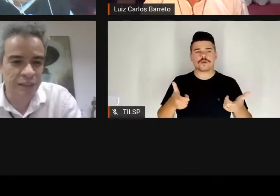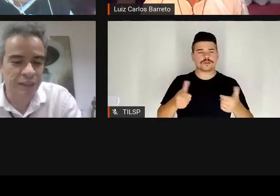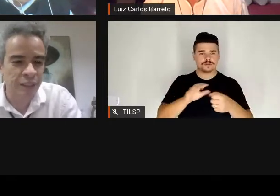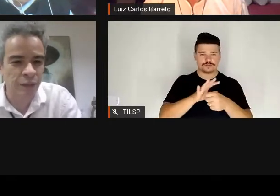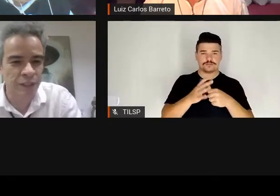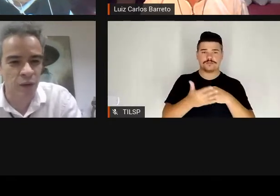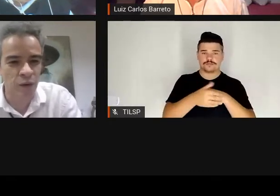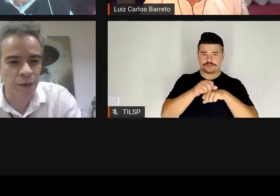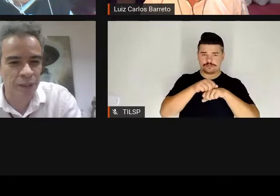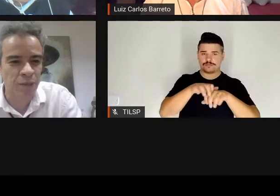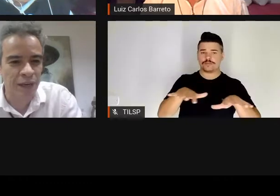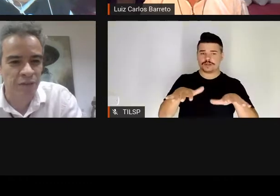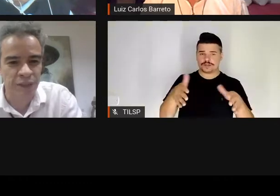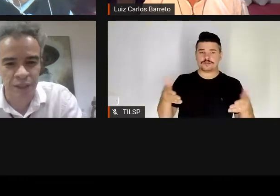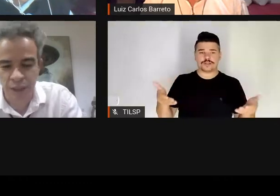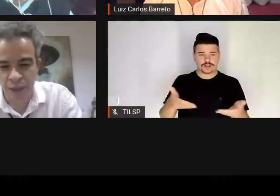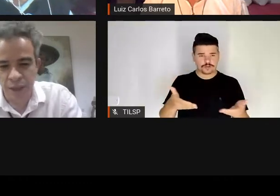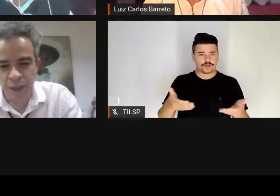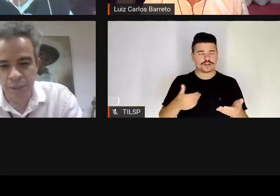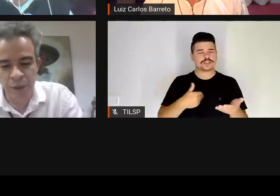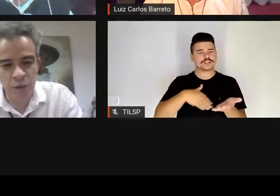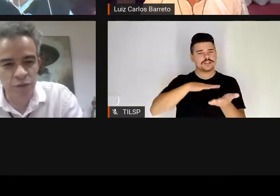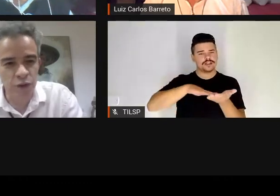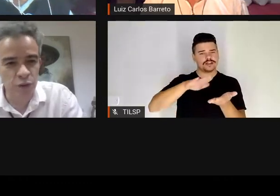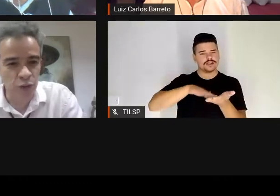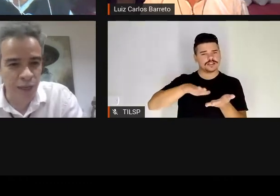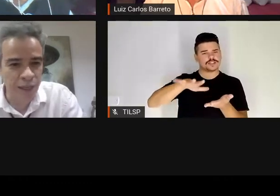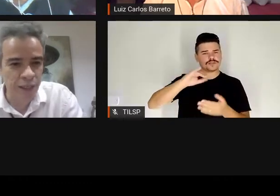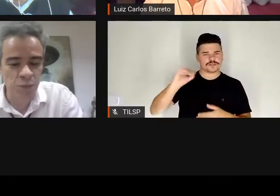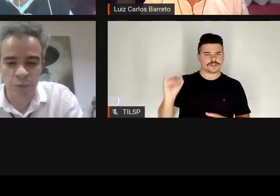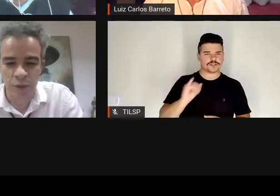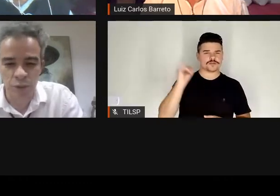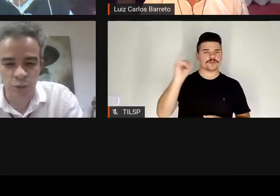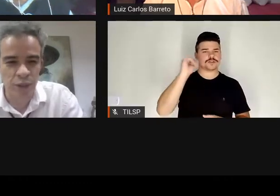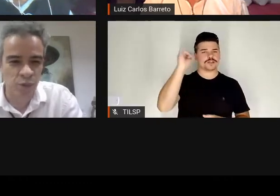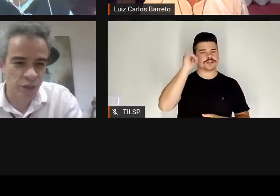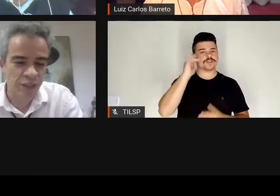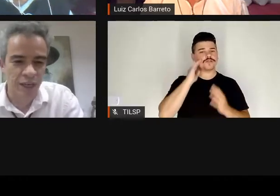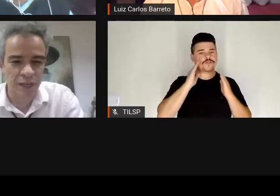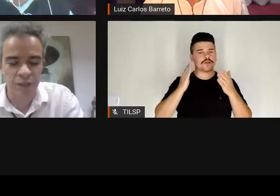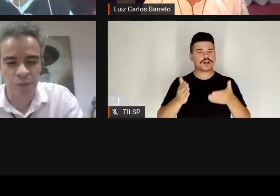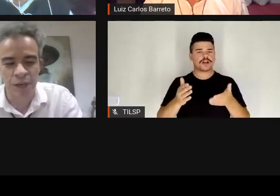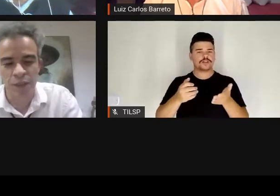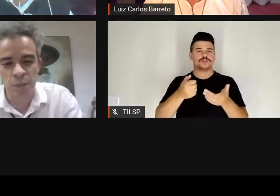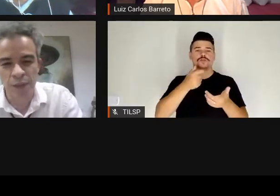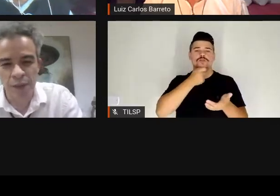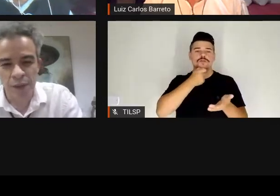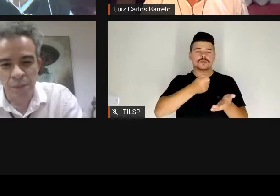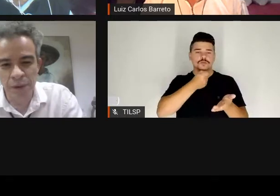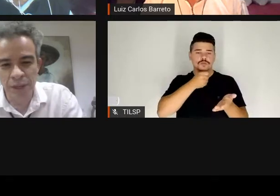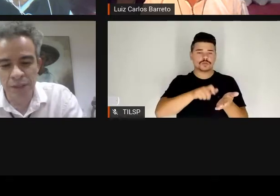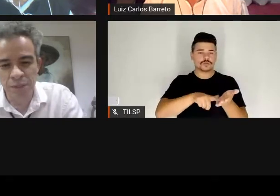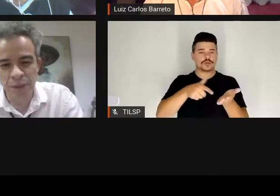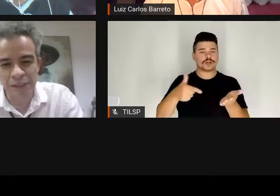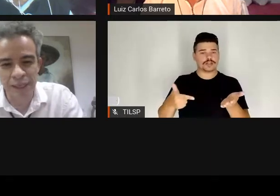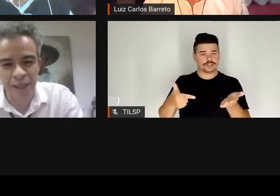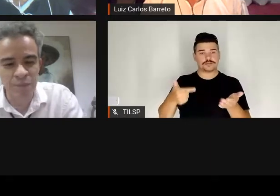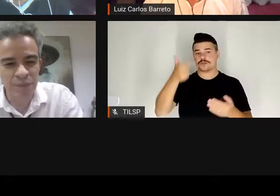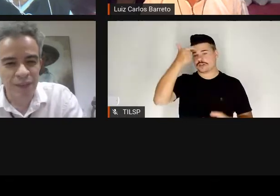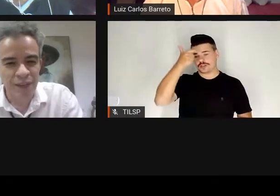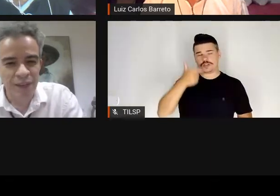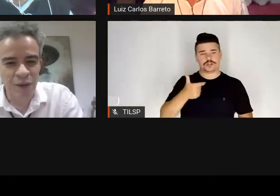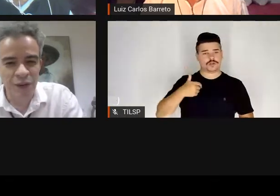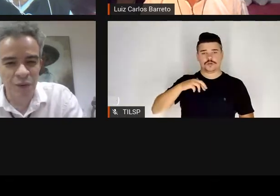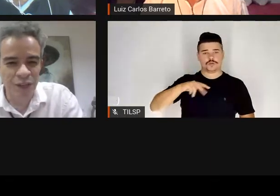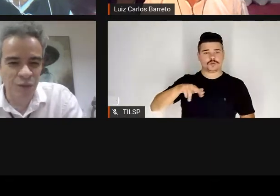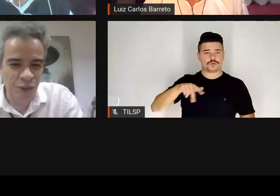a gente está lançando essa obra tão relevante para o fotojornalismo e para a cultura, não só cearense, mas